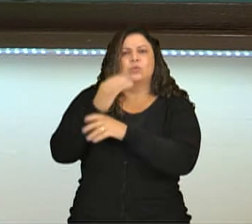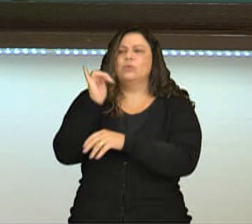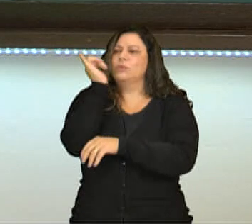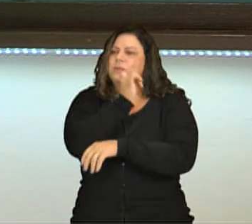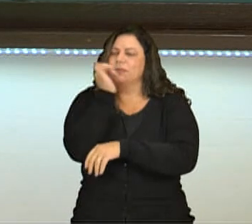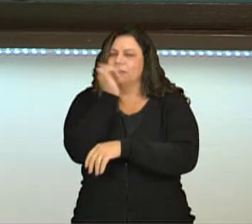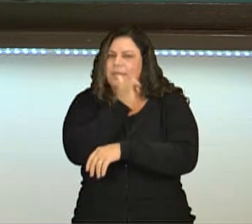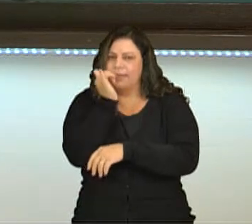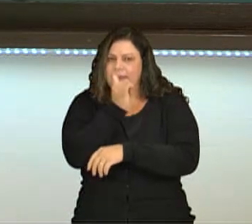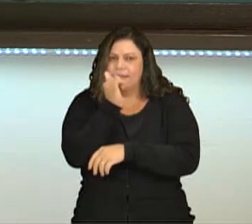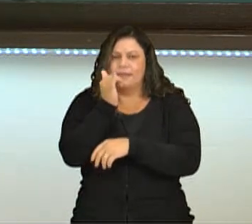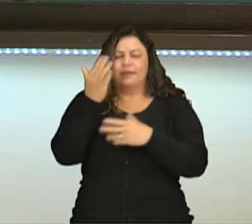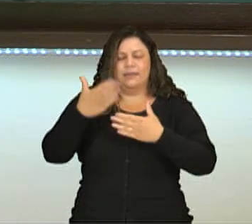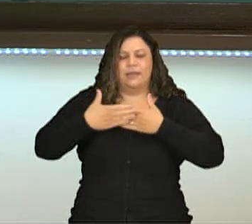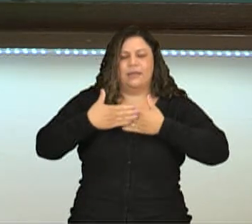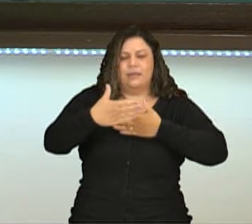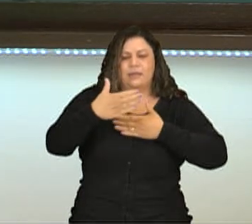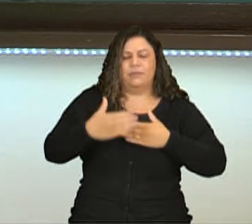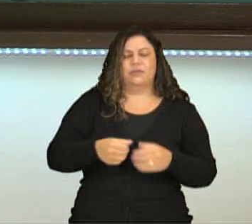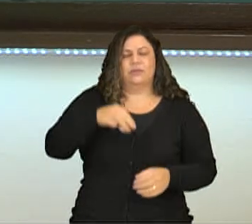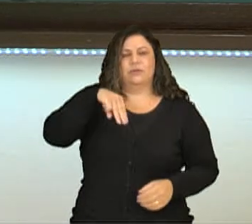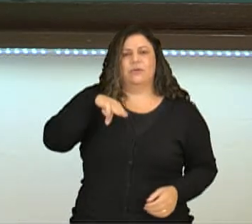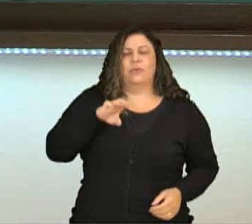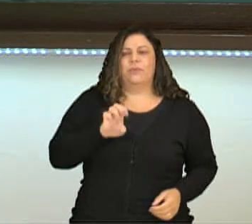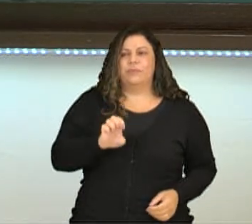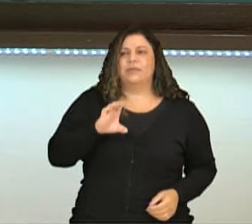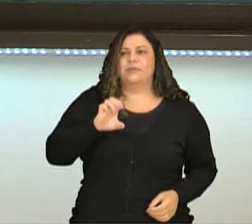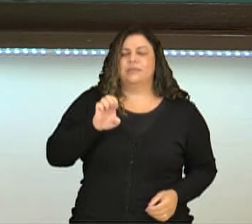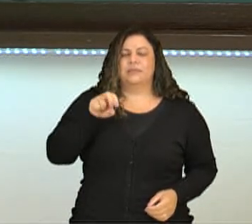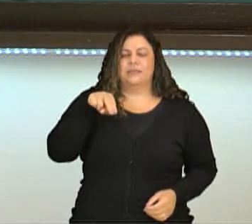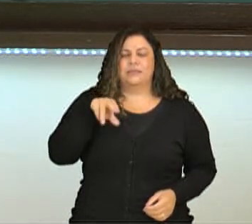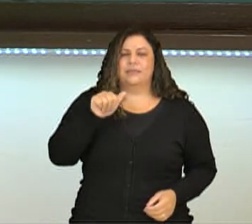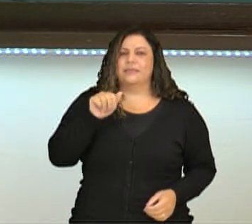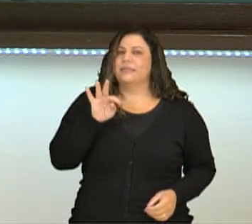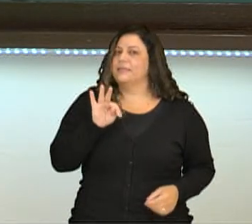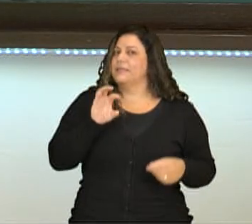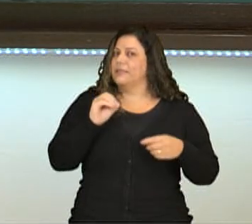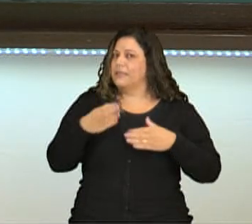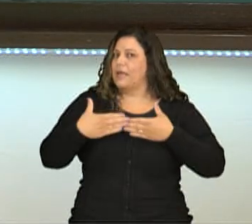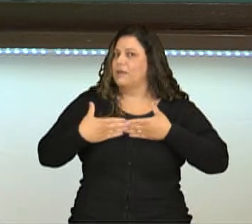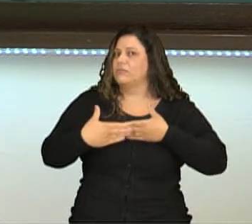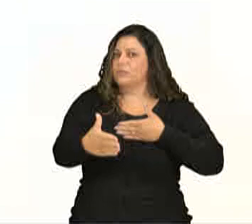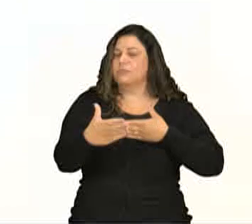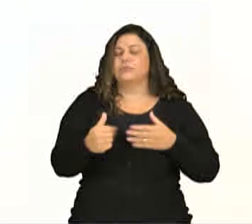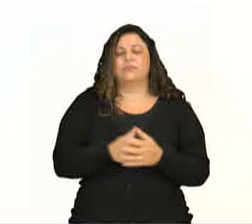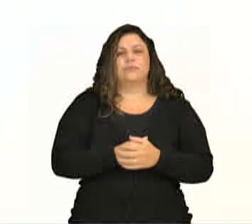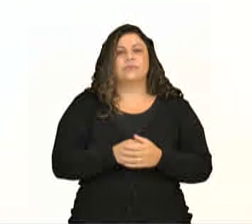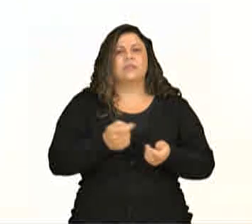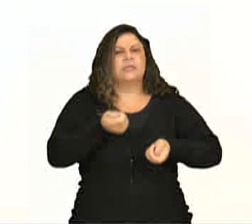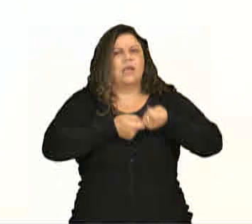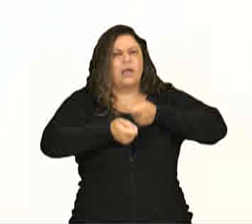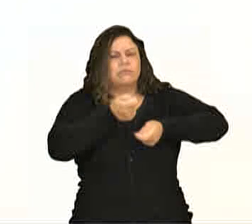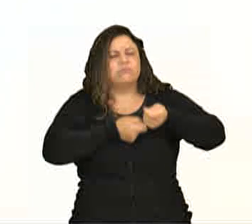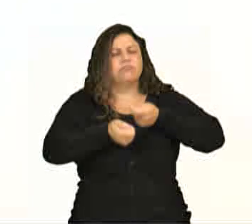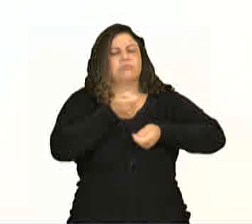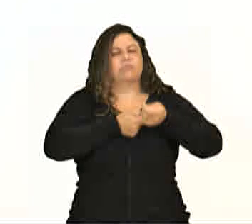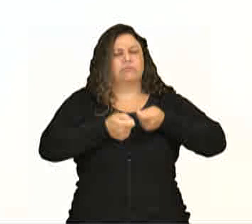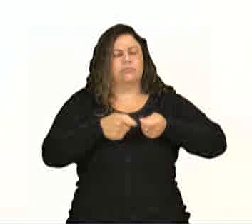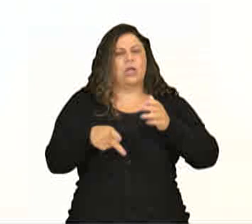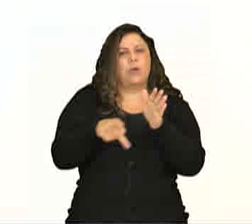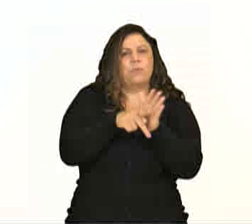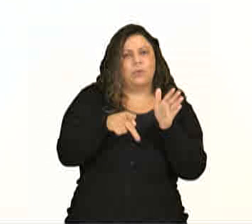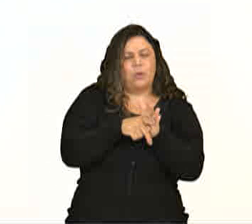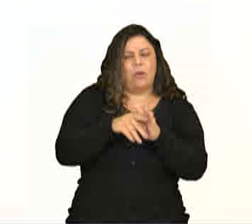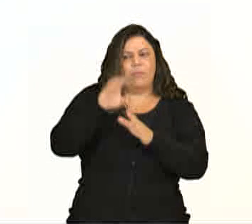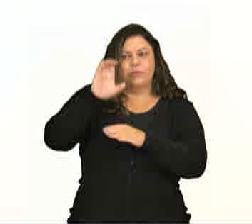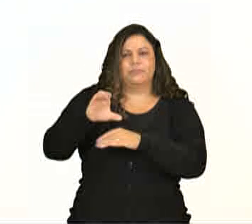né, a partir do mecenato, enfim, e essas obras, elas eram controladas, então, pela Igreja